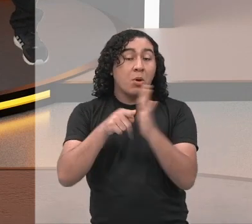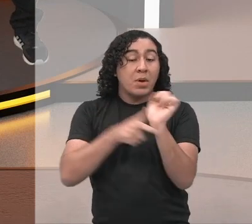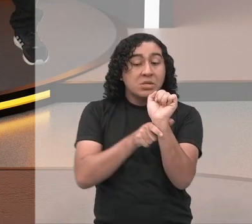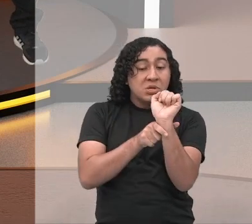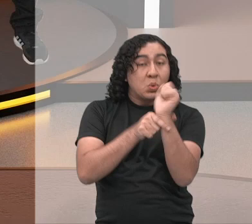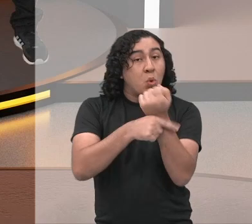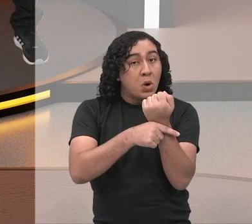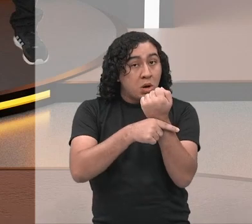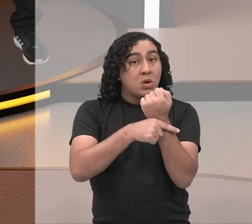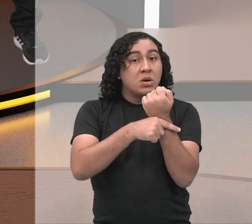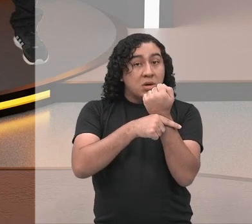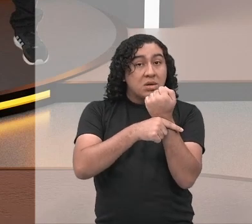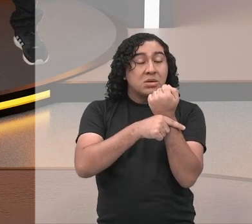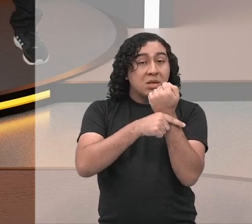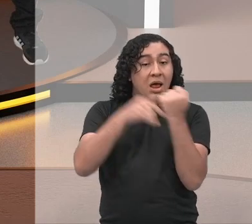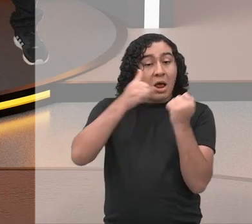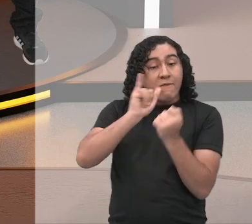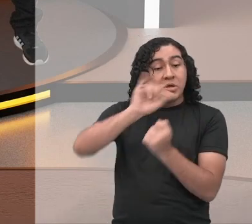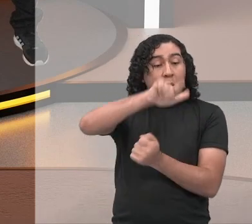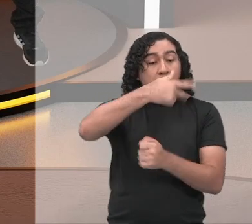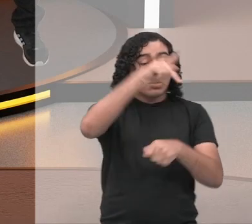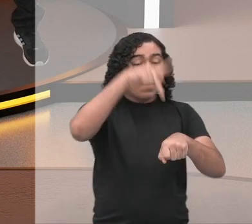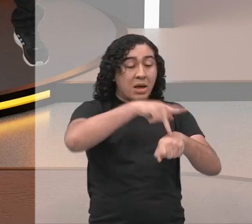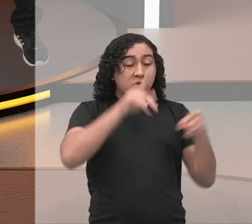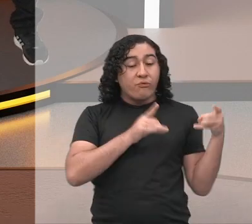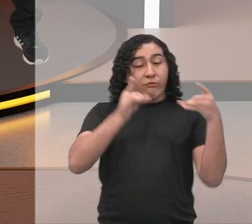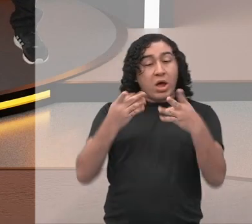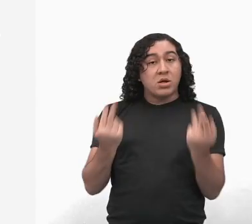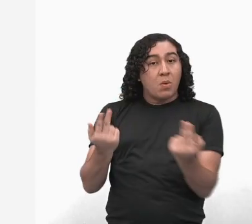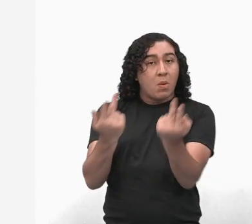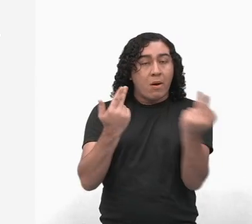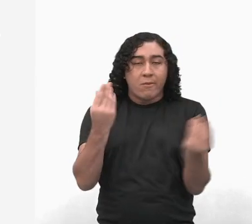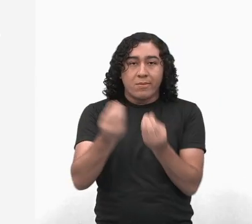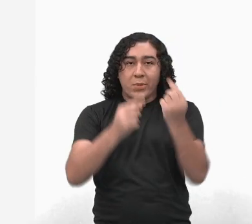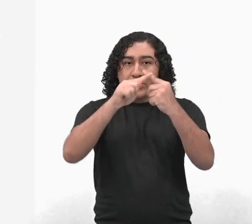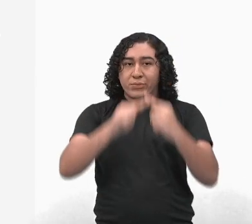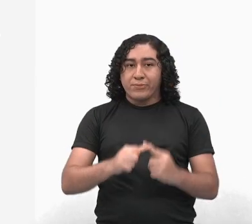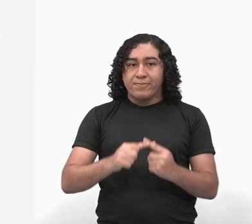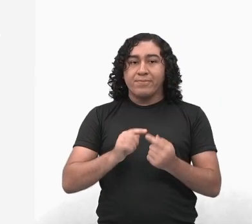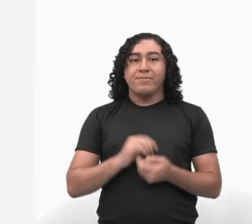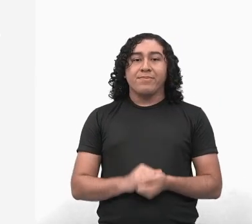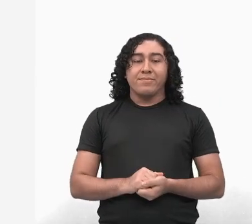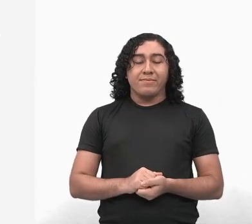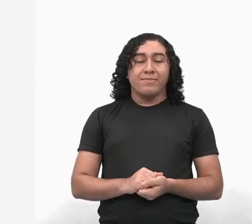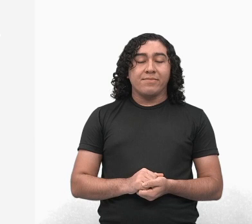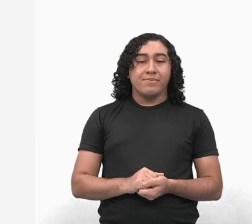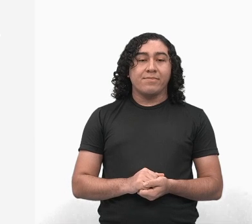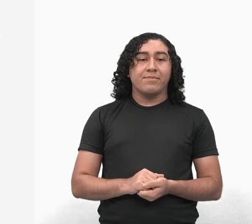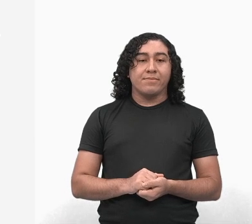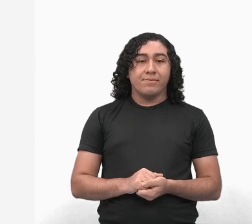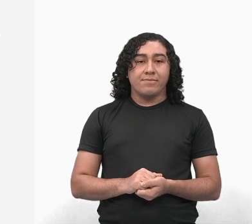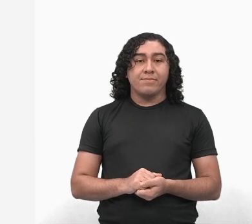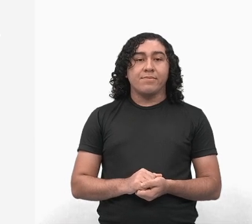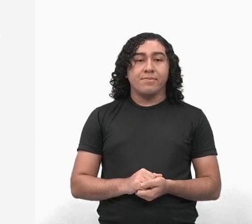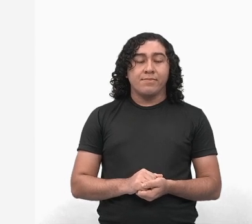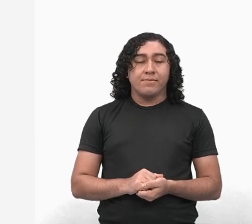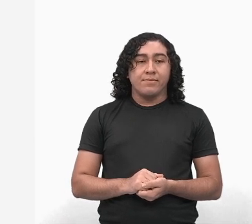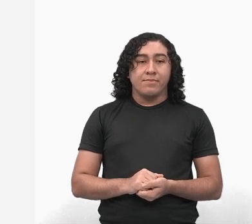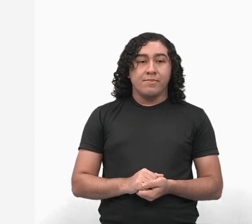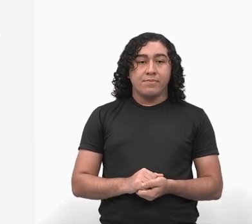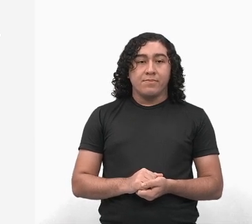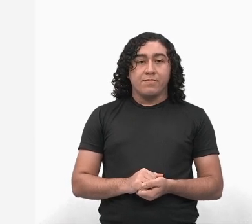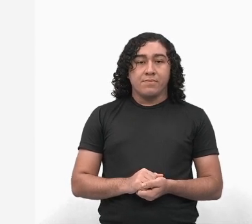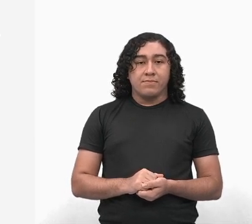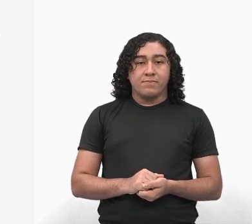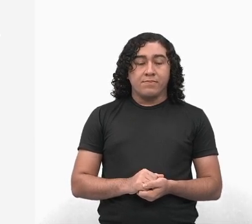a competitividade do seu produto. Vamos ao texto. Vamos lá, galera. As causas da farroupilha.